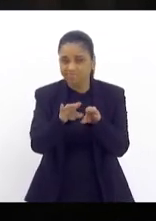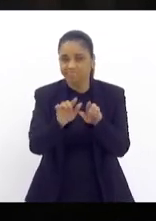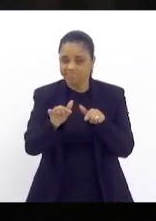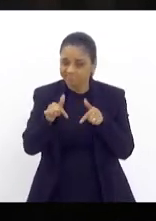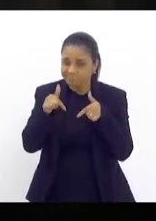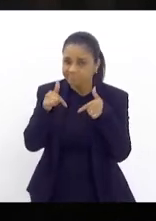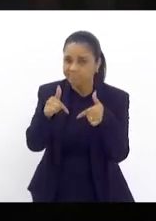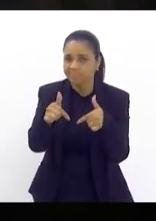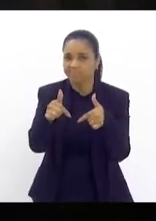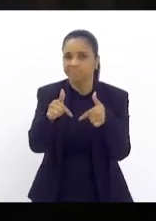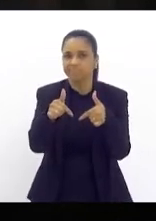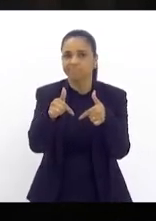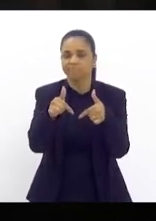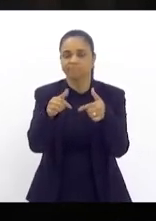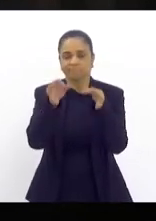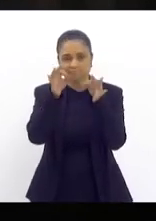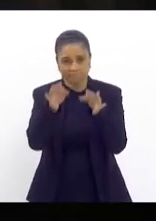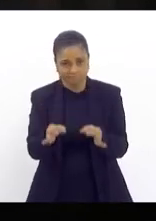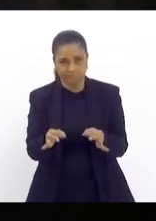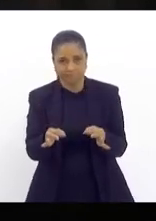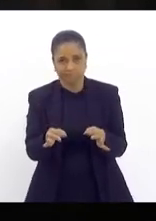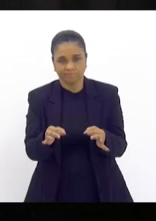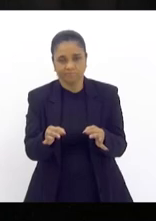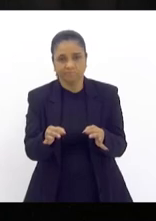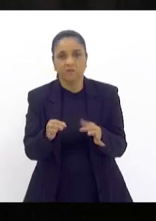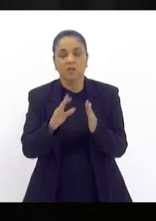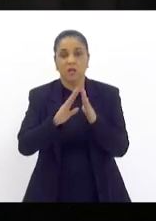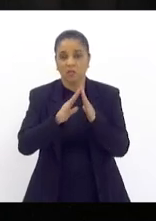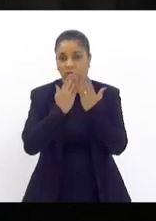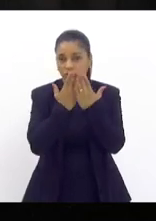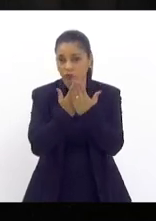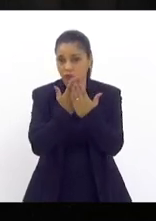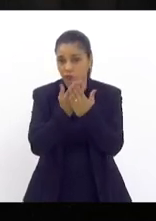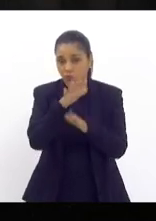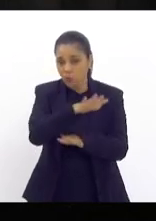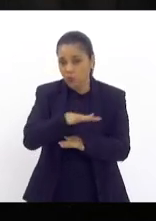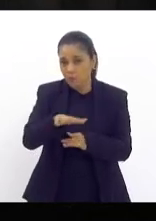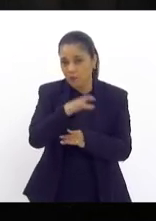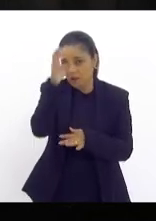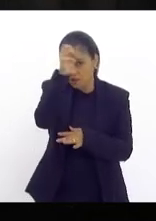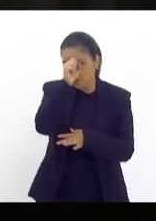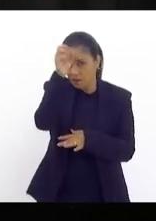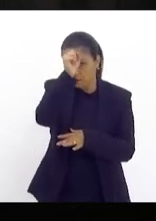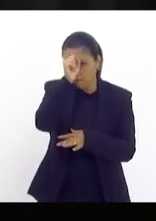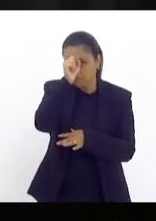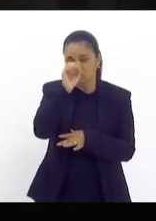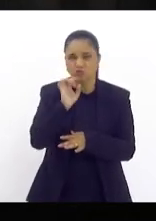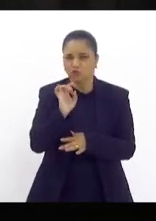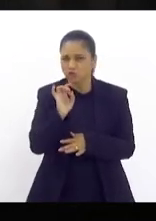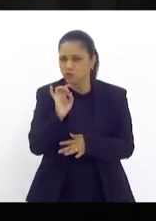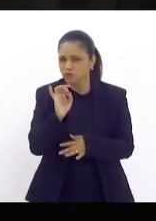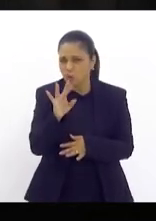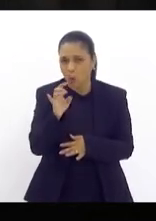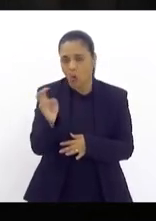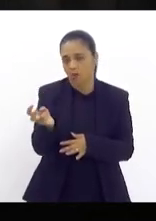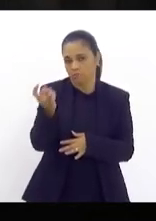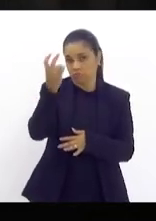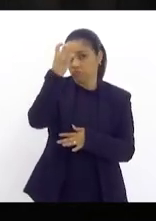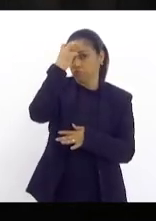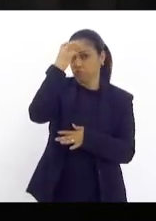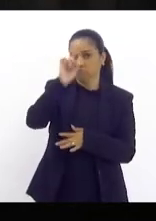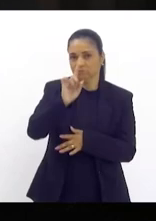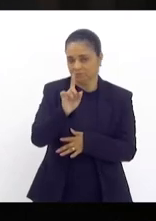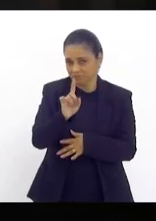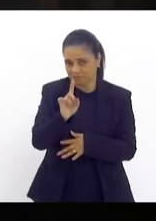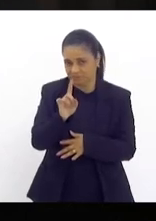exercido na plenitude e que a escola seja um ambiente de aprendizado não apenas intelectual,